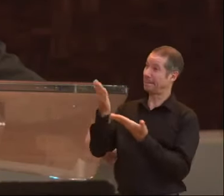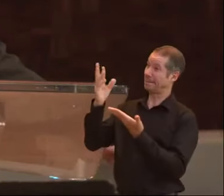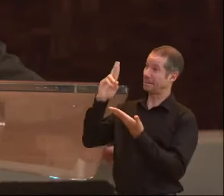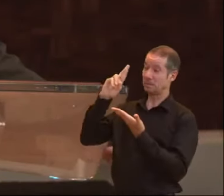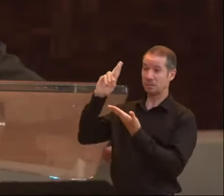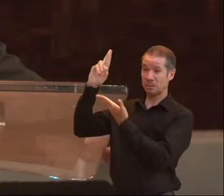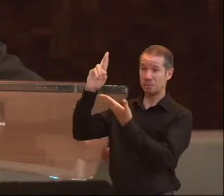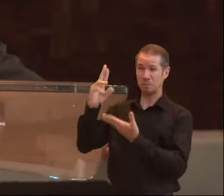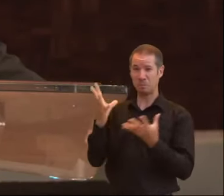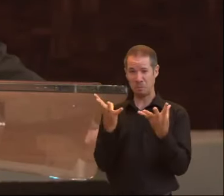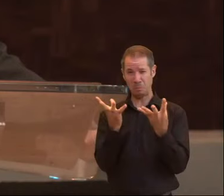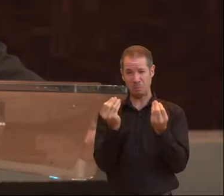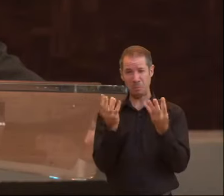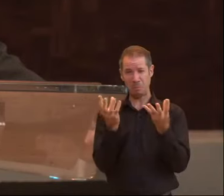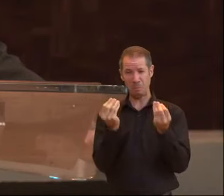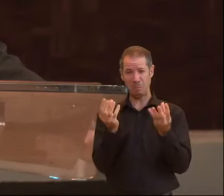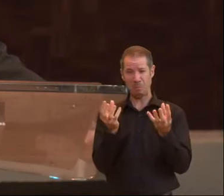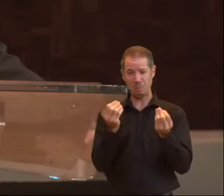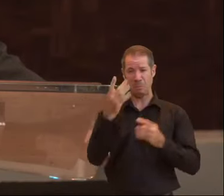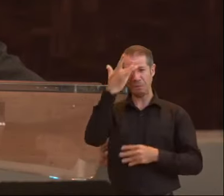Ainda há muitos corações